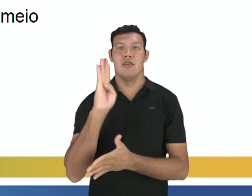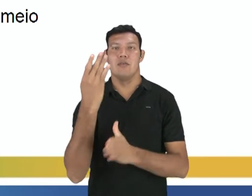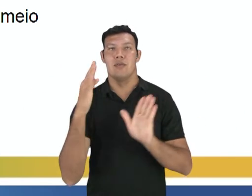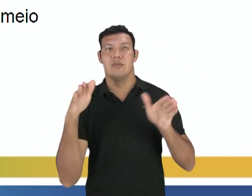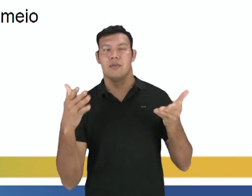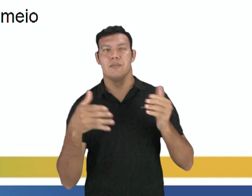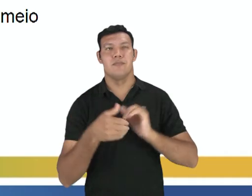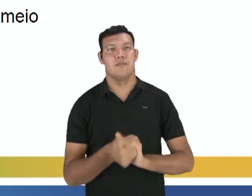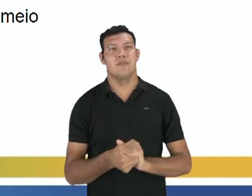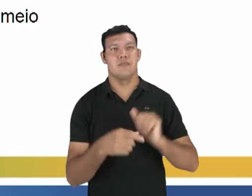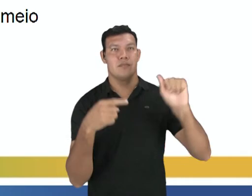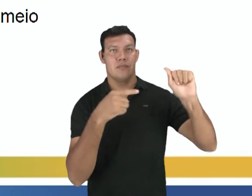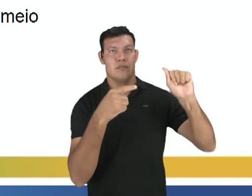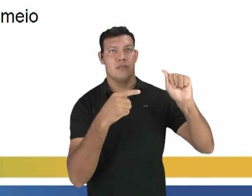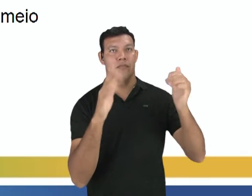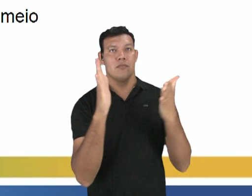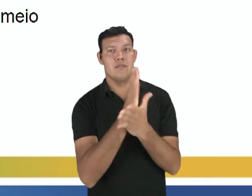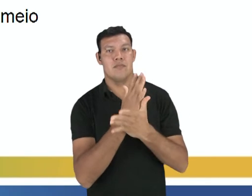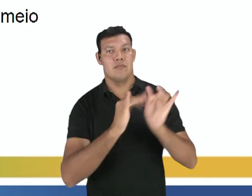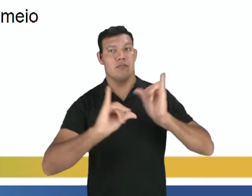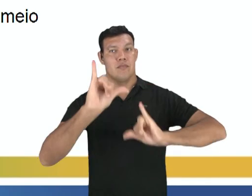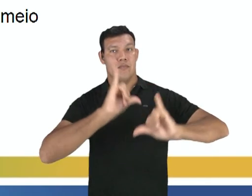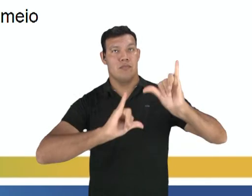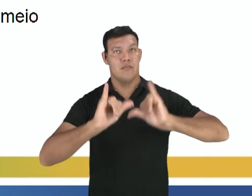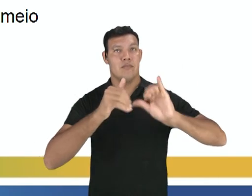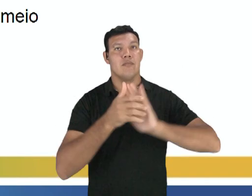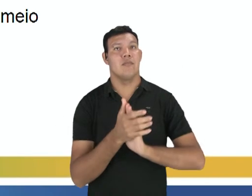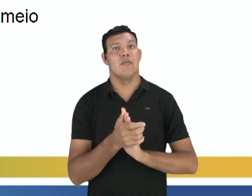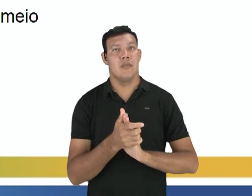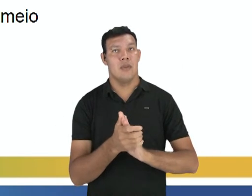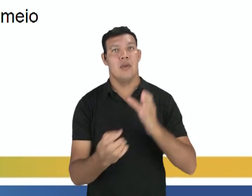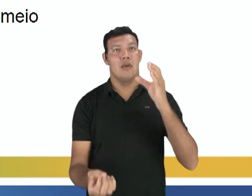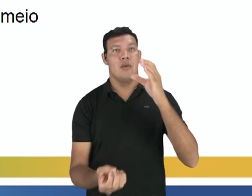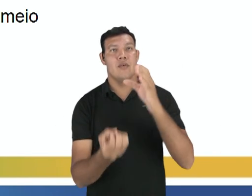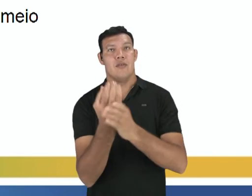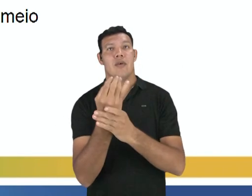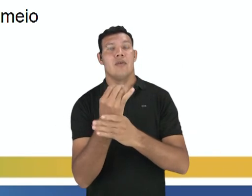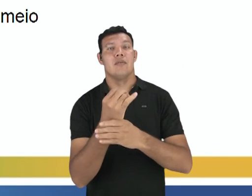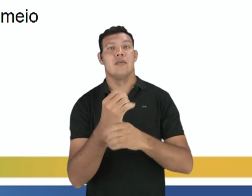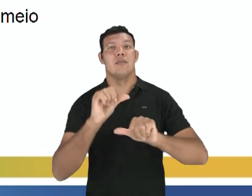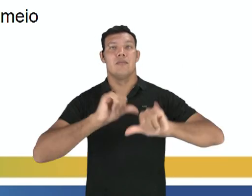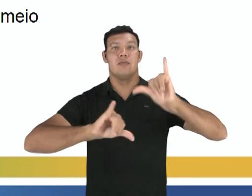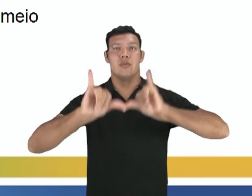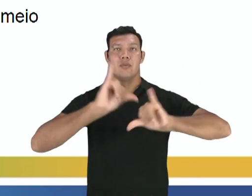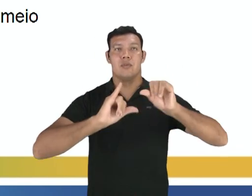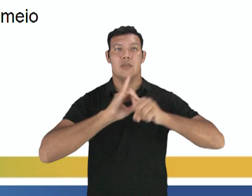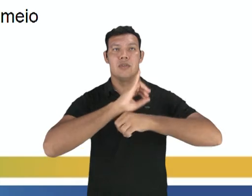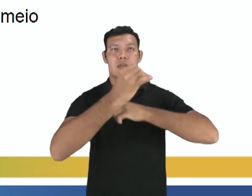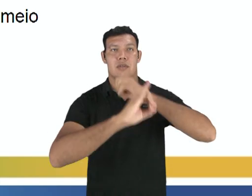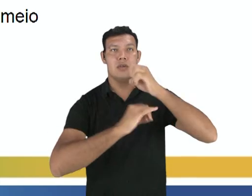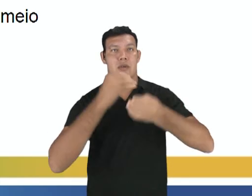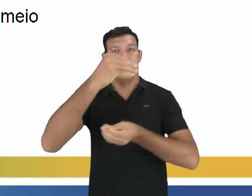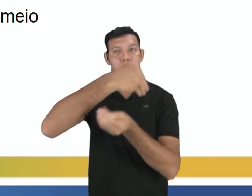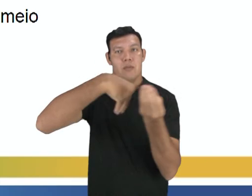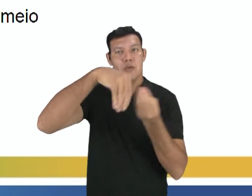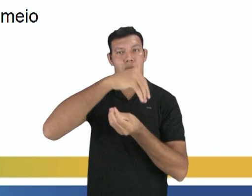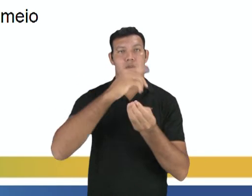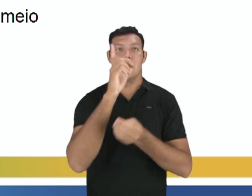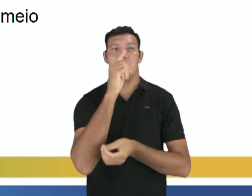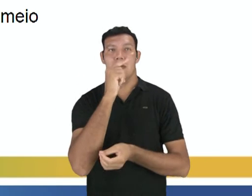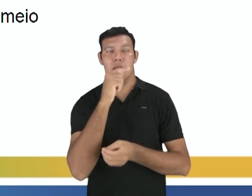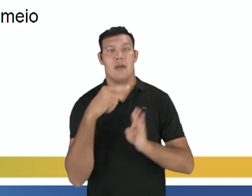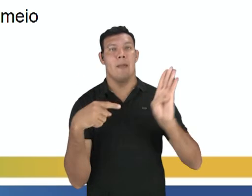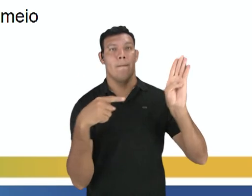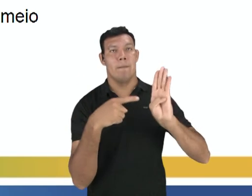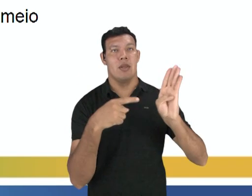A. Algumas substâncias moleculares podem formar soluções iônicas quando dissolvidas em águas. A